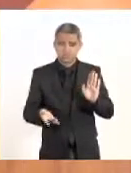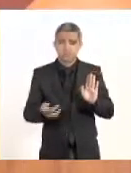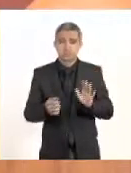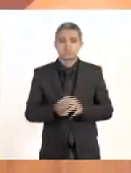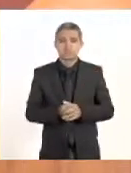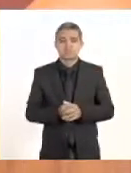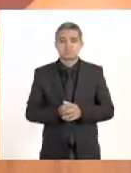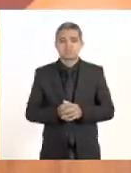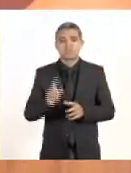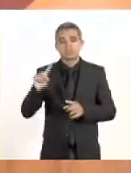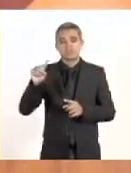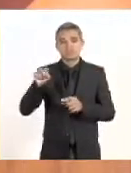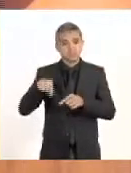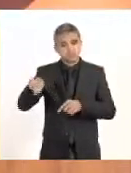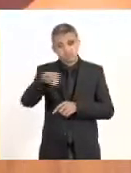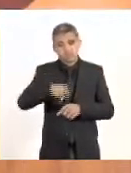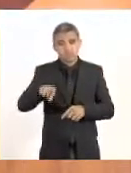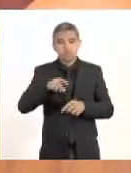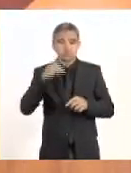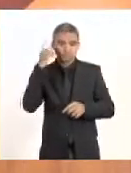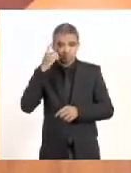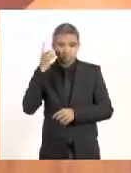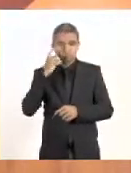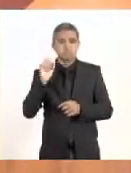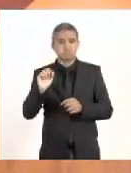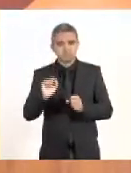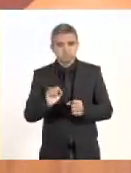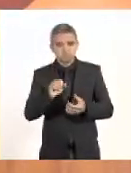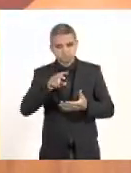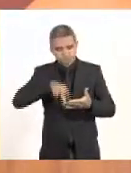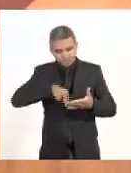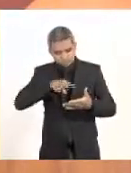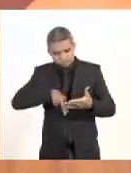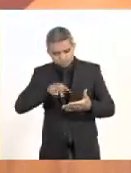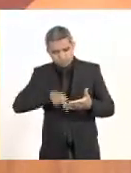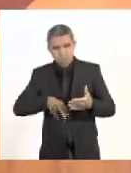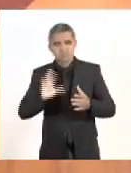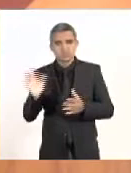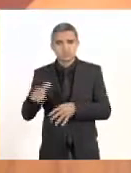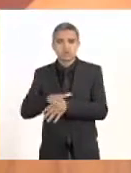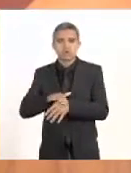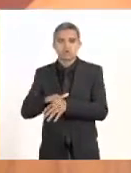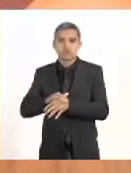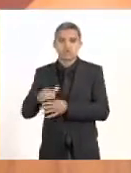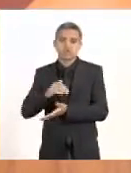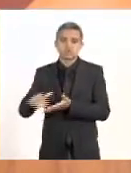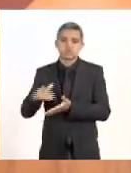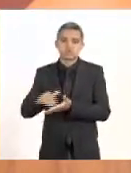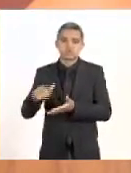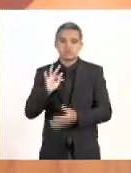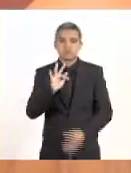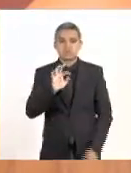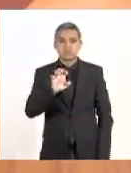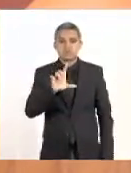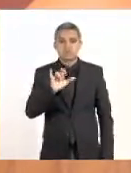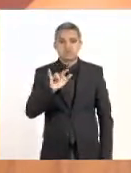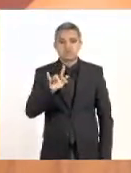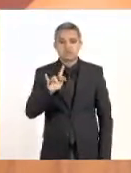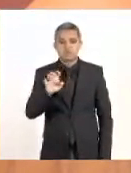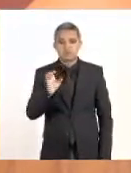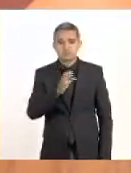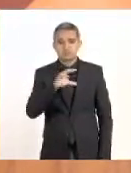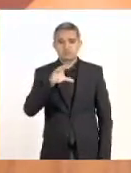a apreciação de todos, mas já conversamos também com o secretário Felipe Camarão e representantes na audiência, na